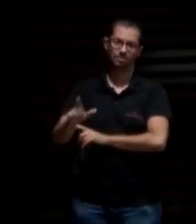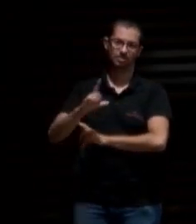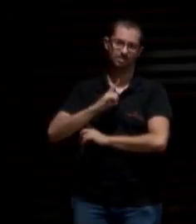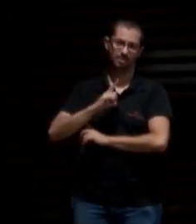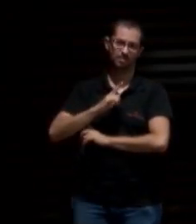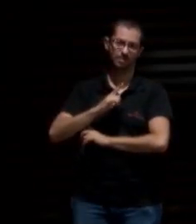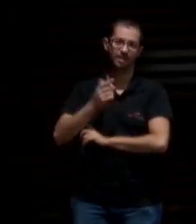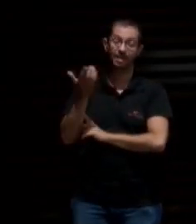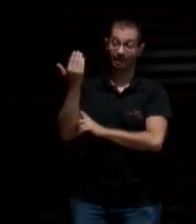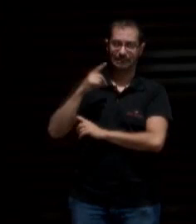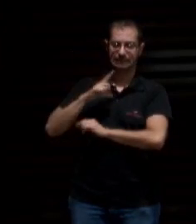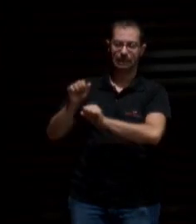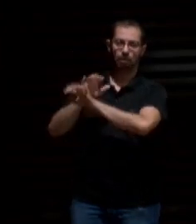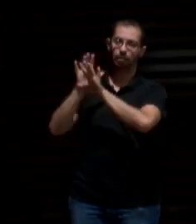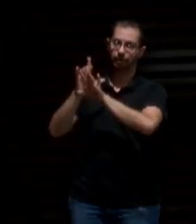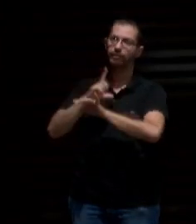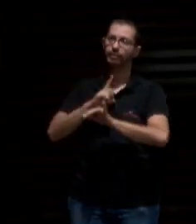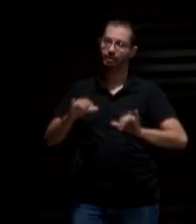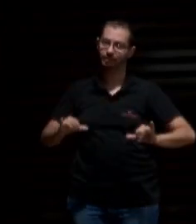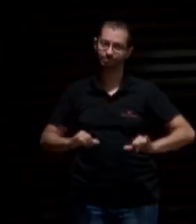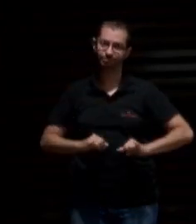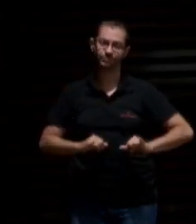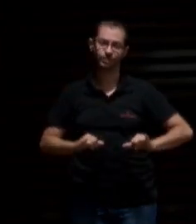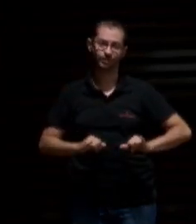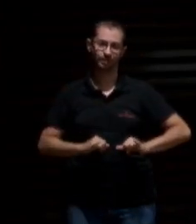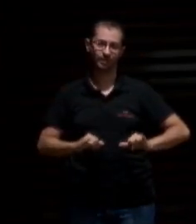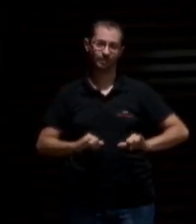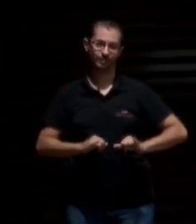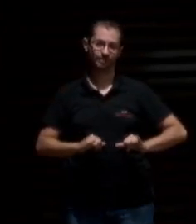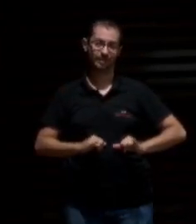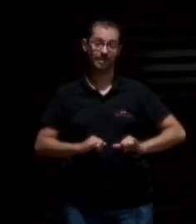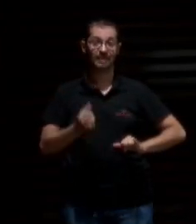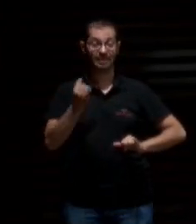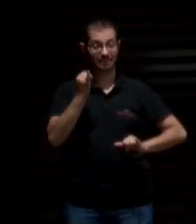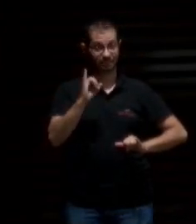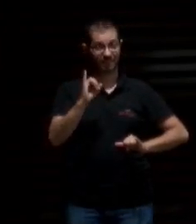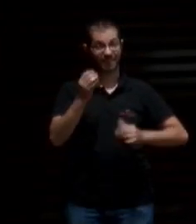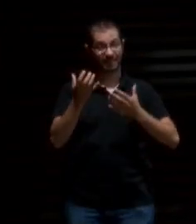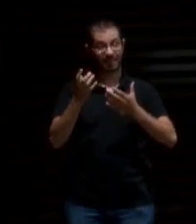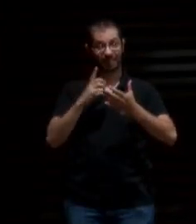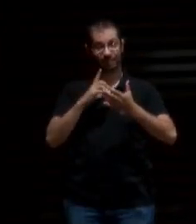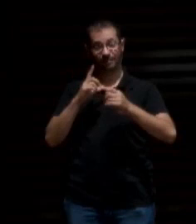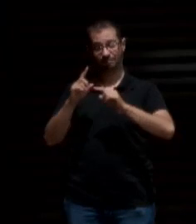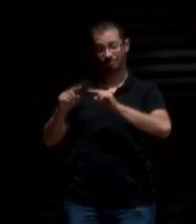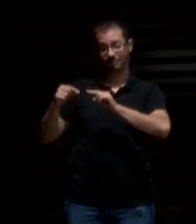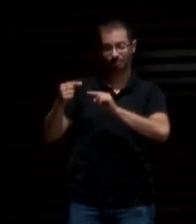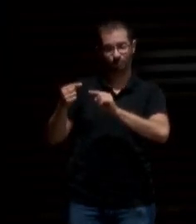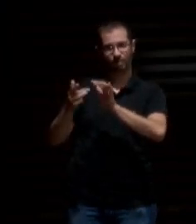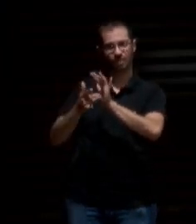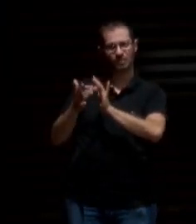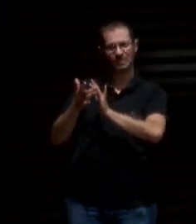Antes da glória nós temos a cruz. Quem quer vir após mim, negue-se a si mesmo, tome a sua cruz